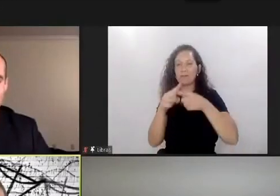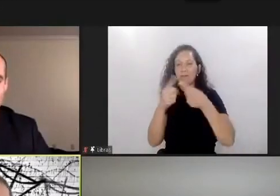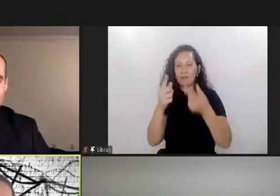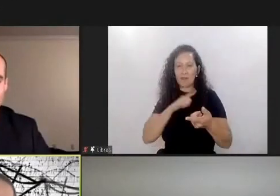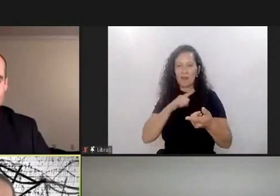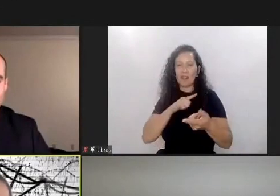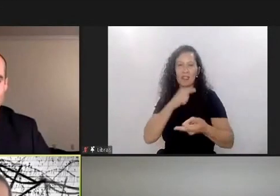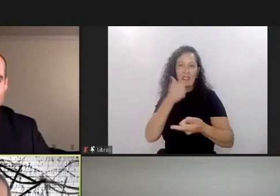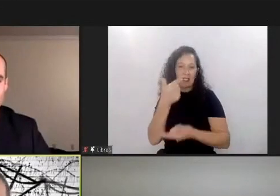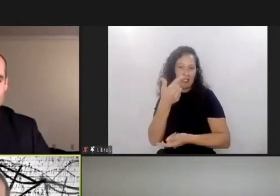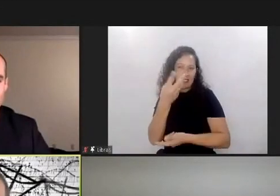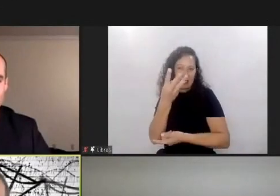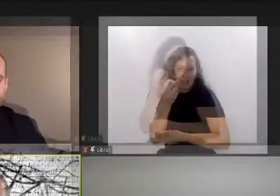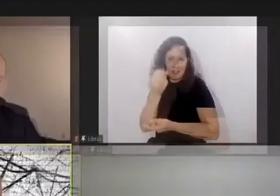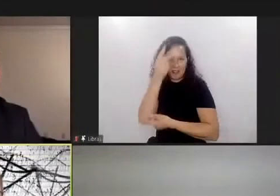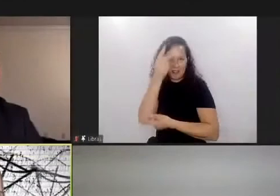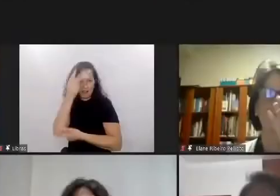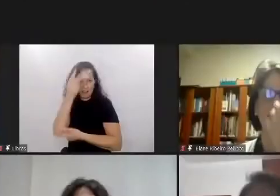aqui.